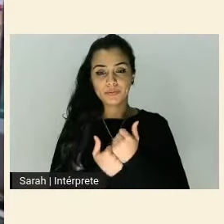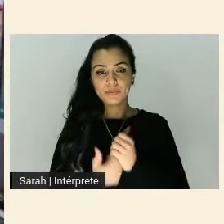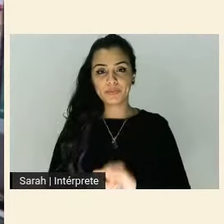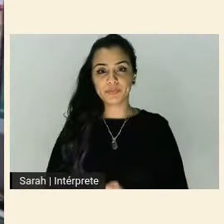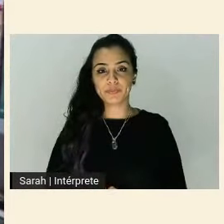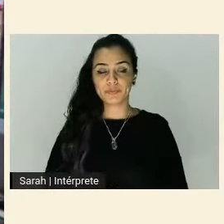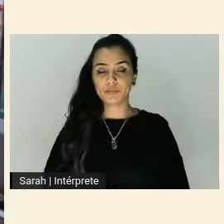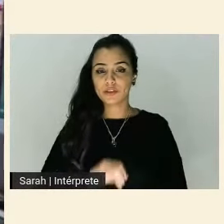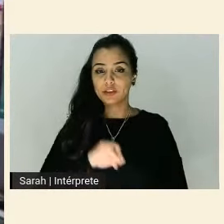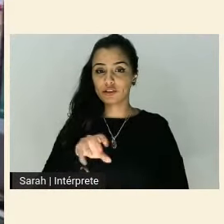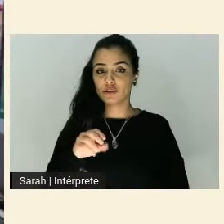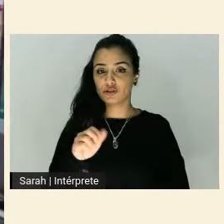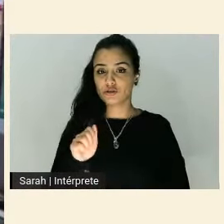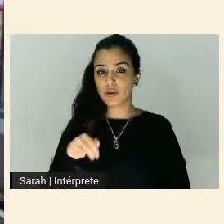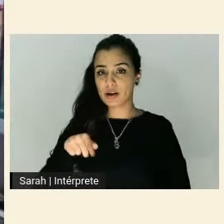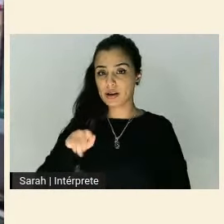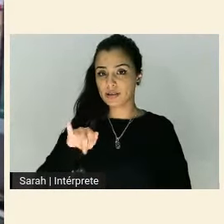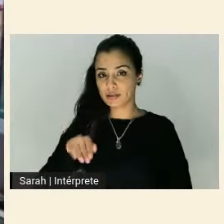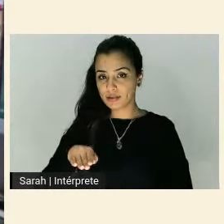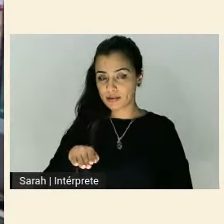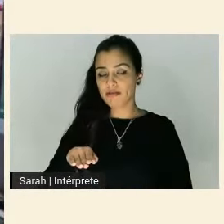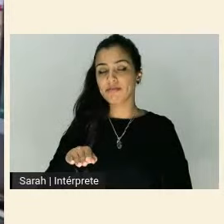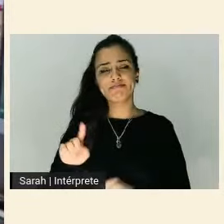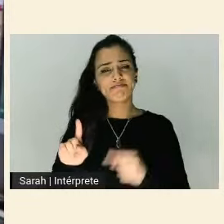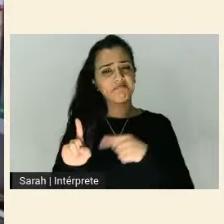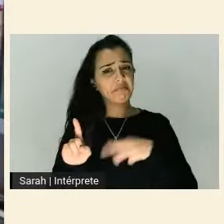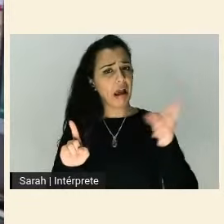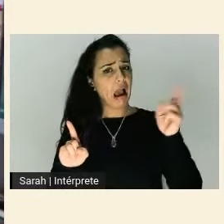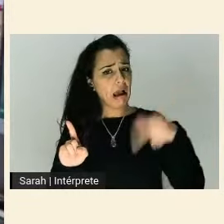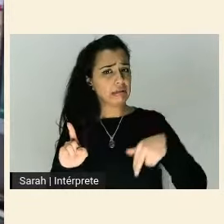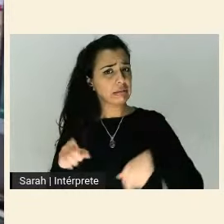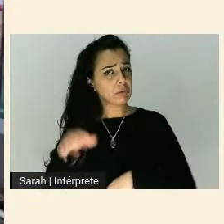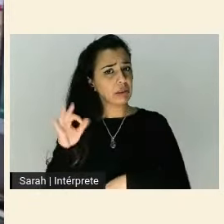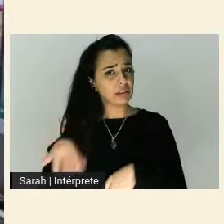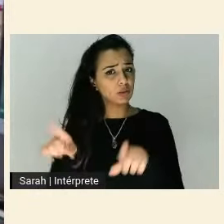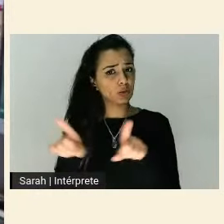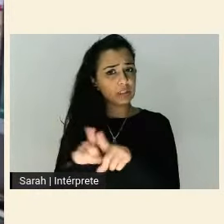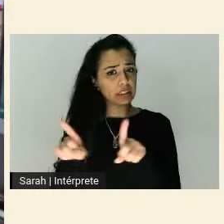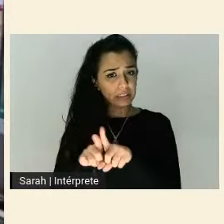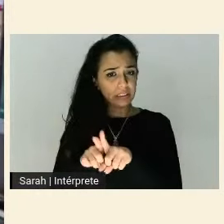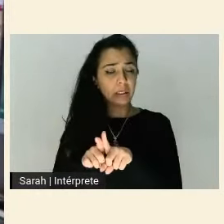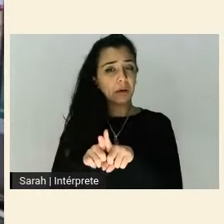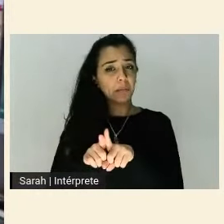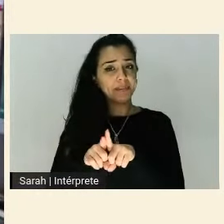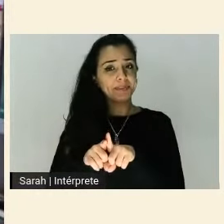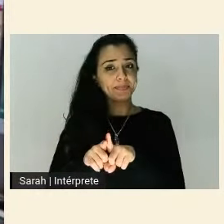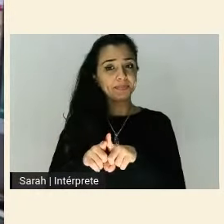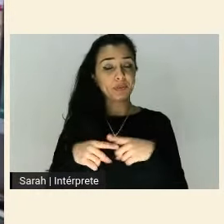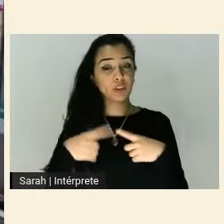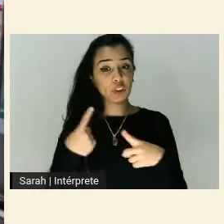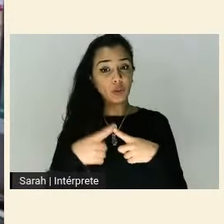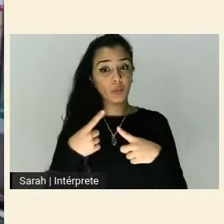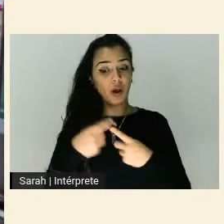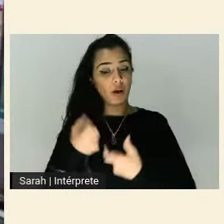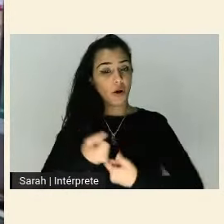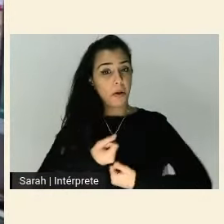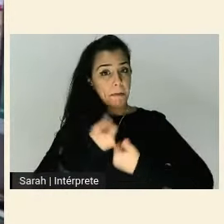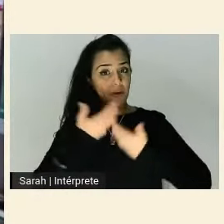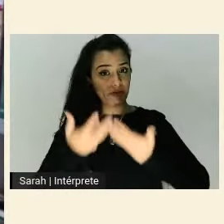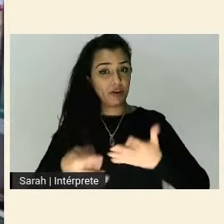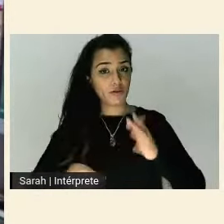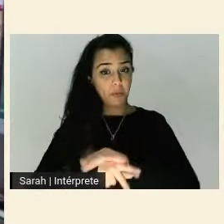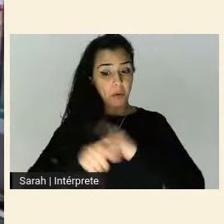né, não deixa de ter razão. Efetivamente, o manifesto